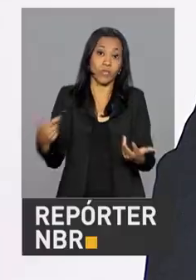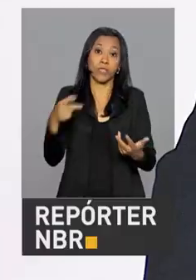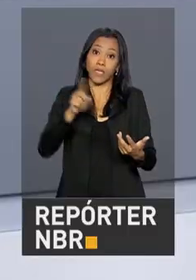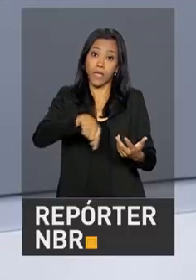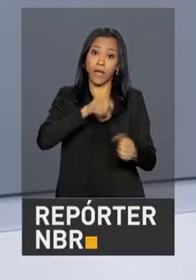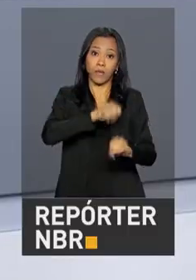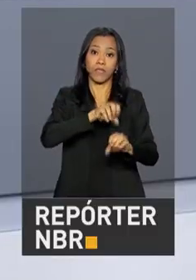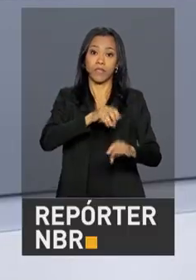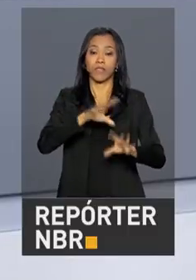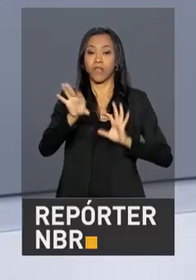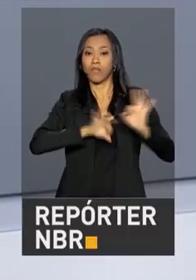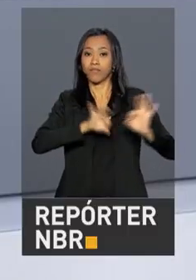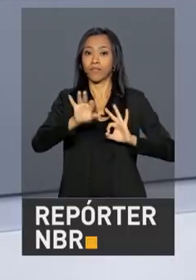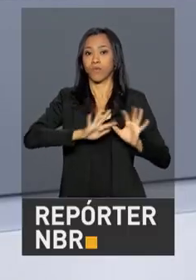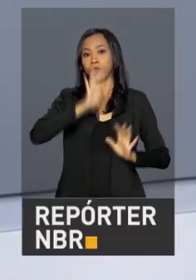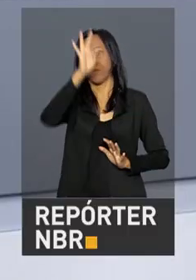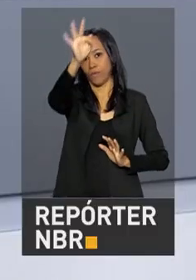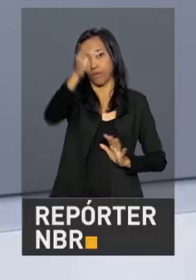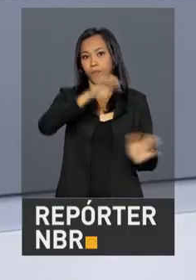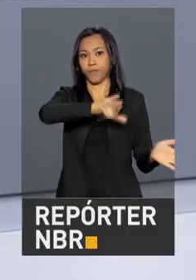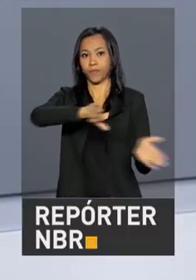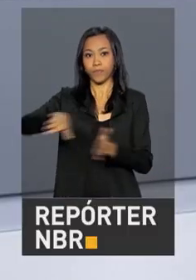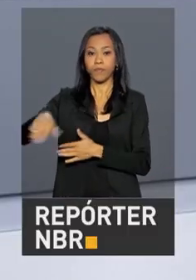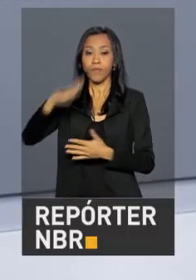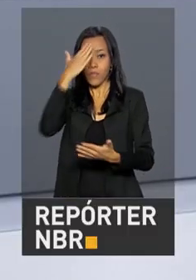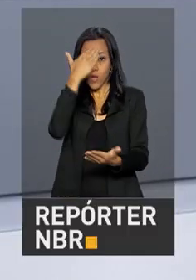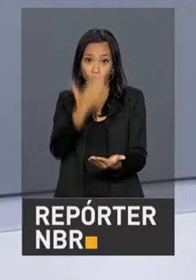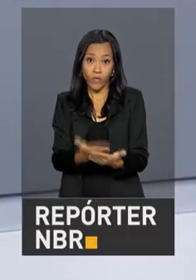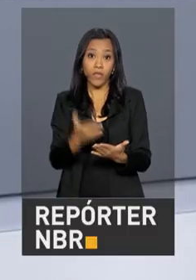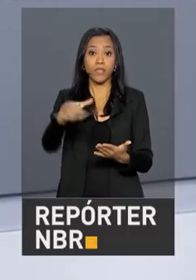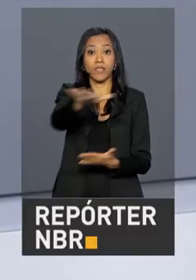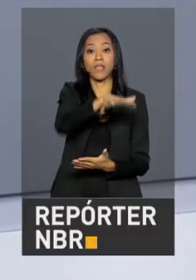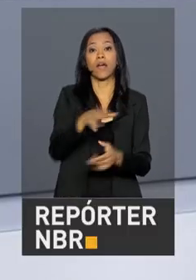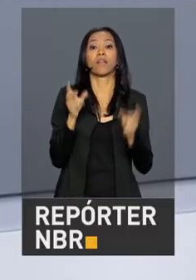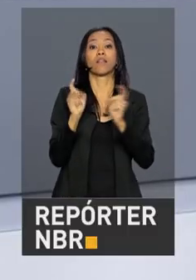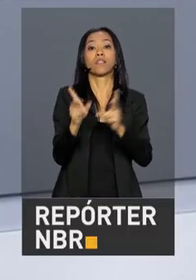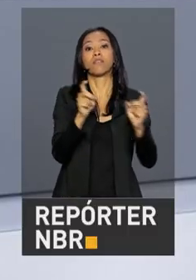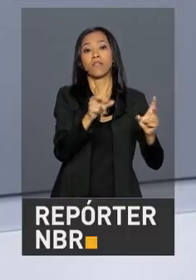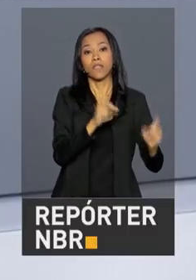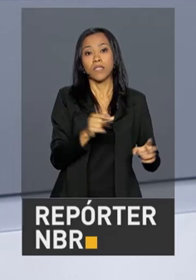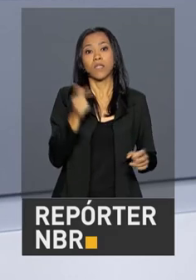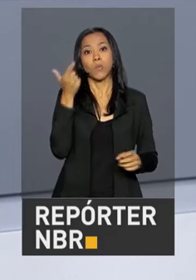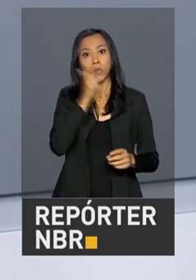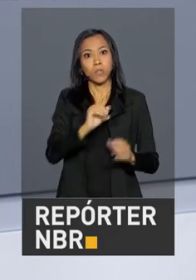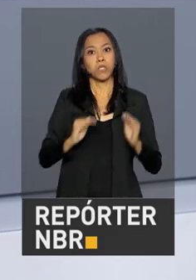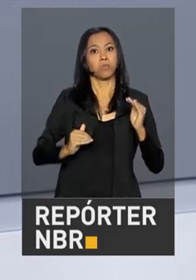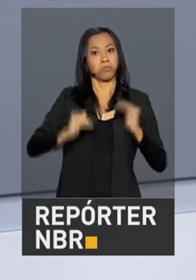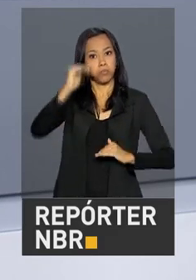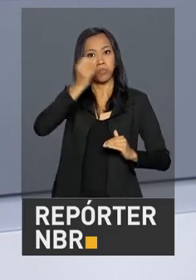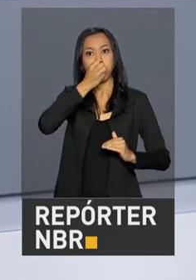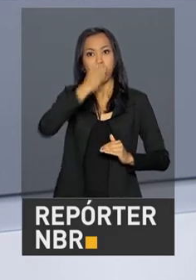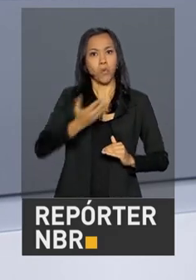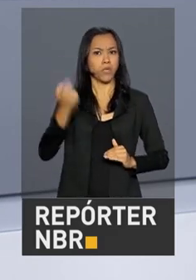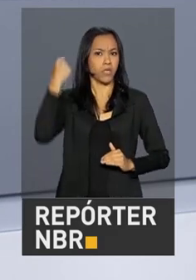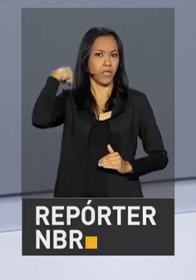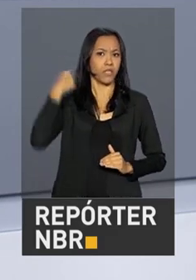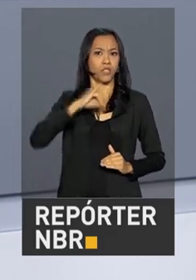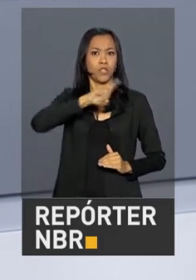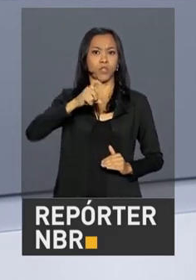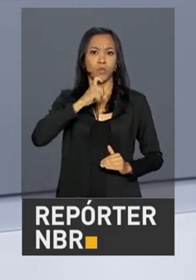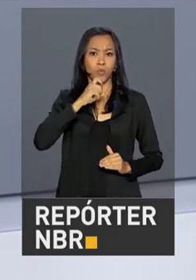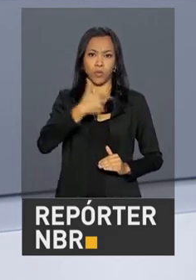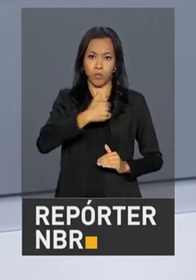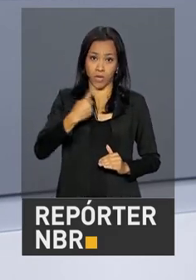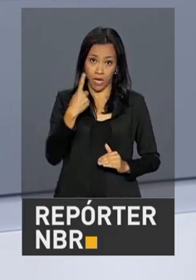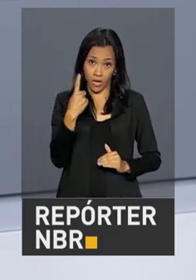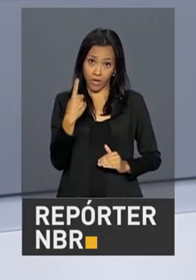futuro. A confiança do comércio atingiu o maior nível desde julho de 2014. O índice medido pela Fundação